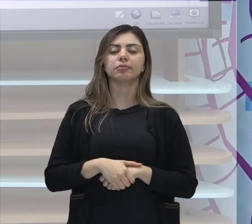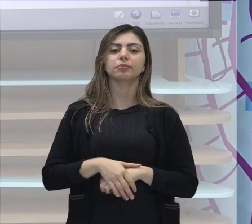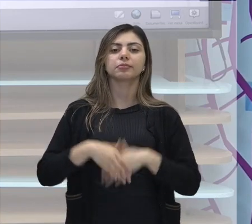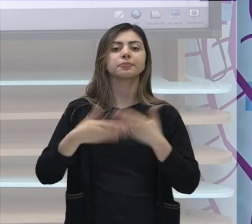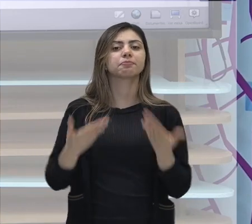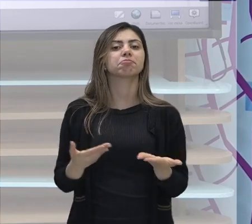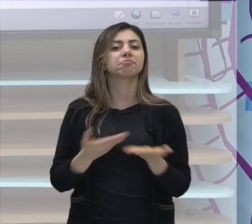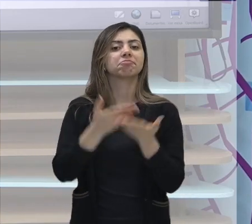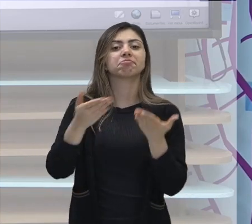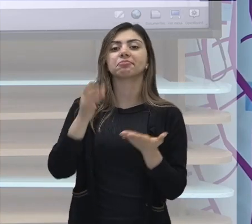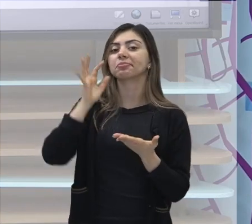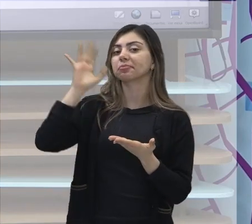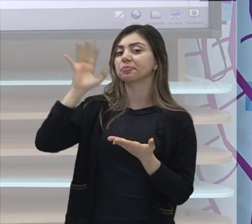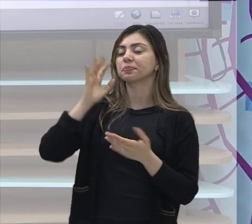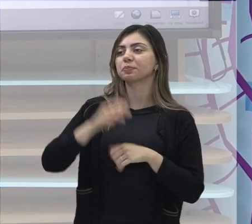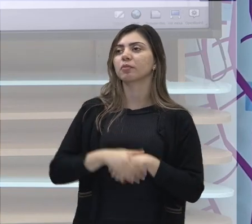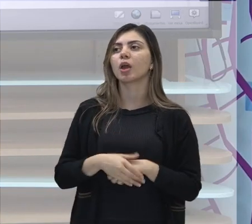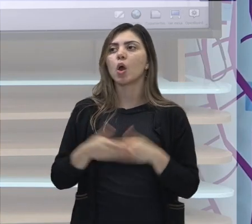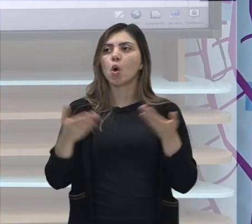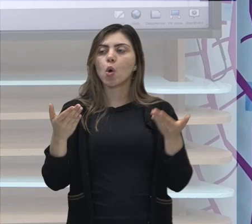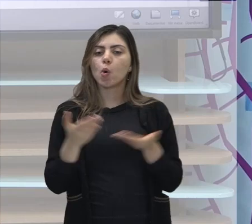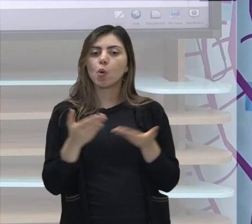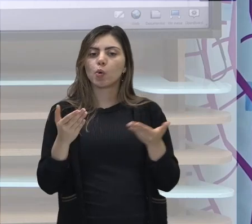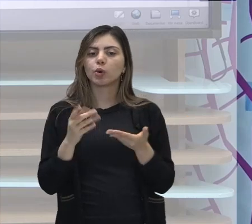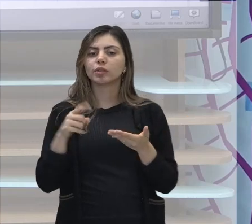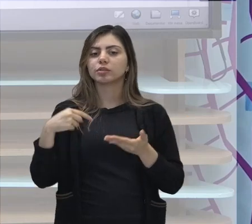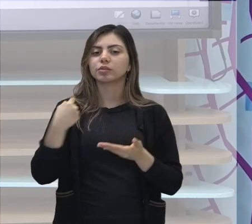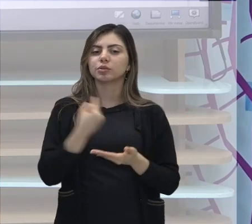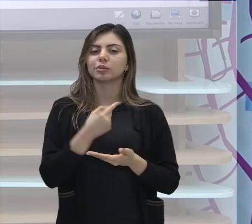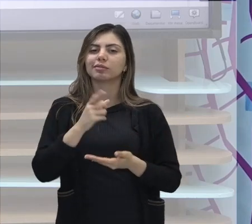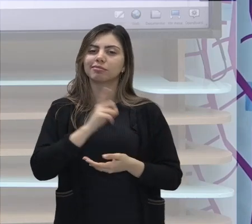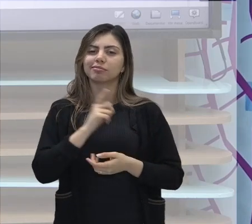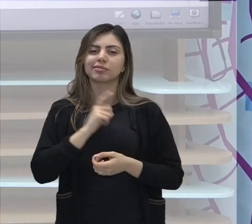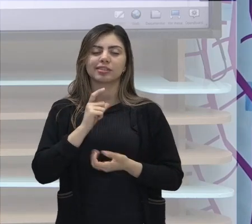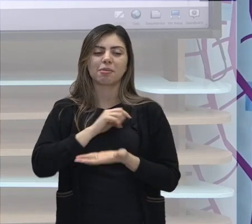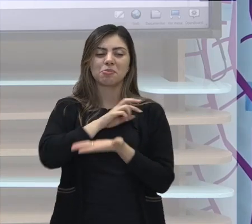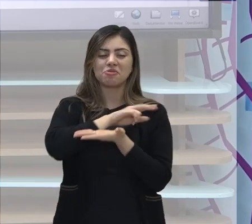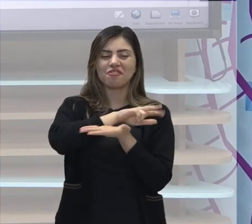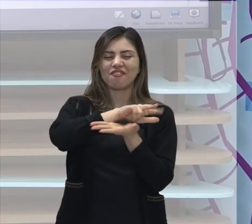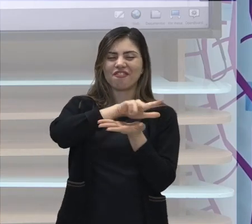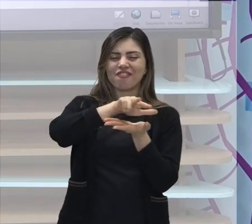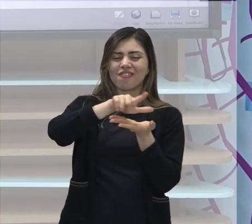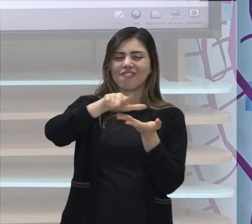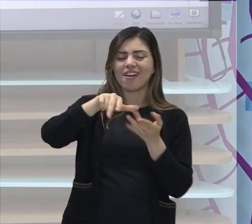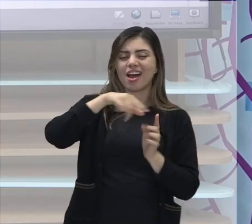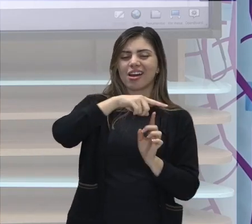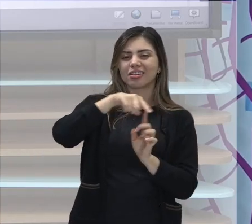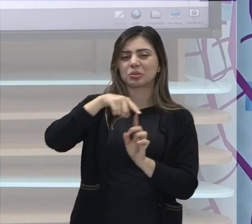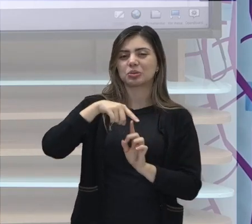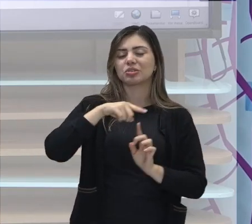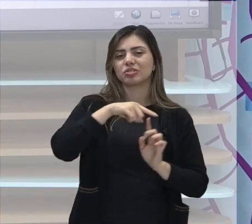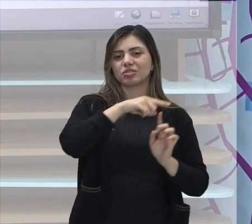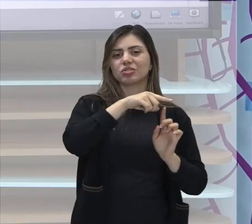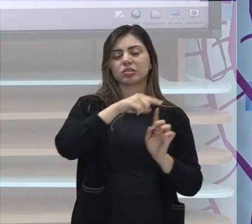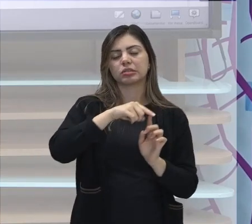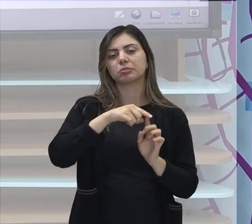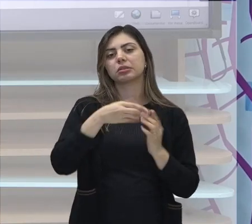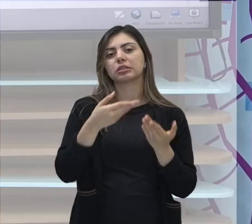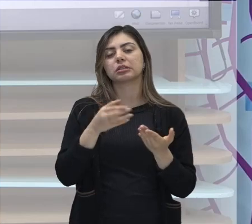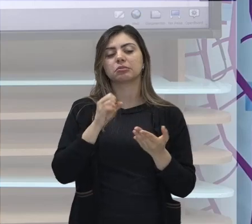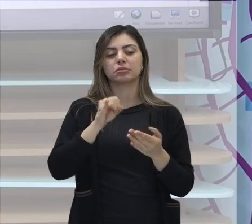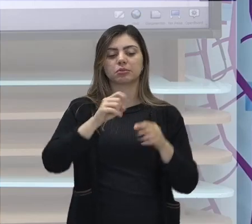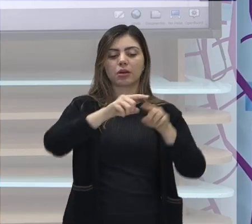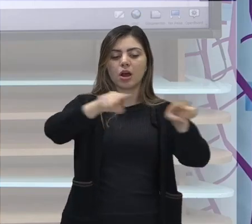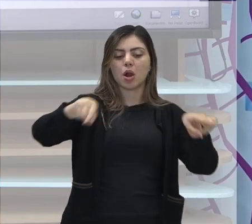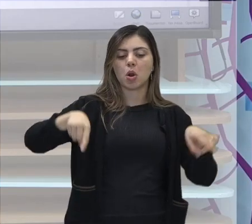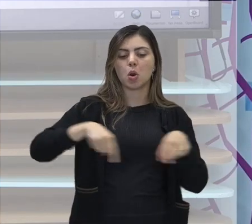Então imagine se hoje, diante da imensidão, né, que é o nosso território, se você vai para um outro